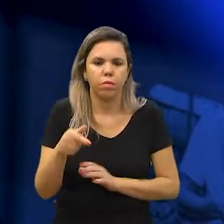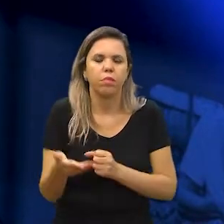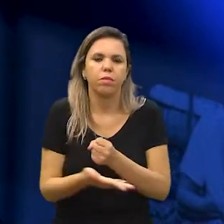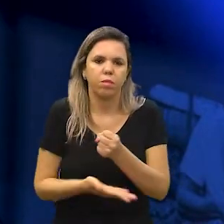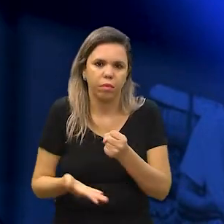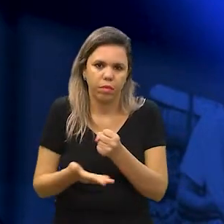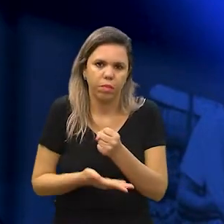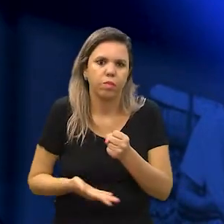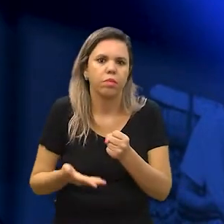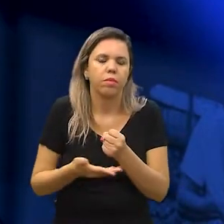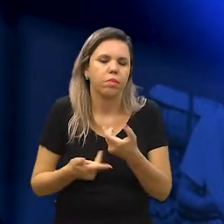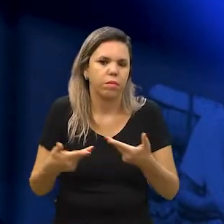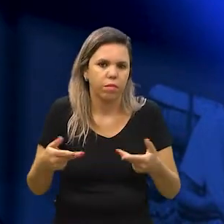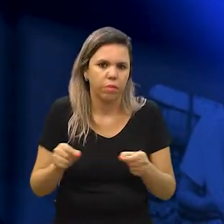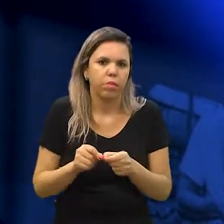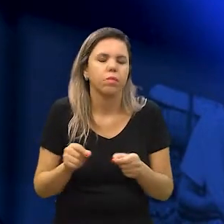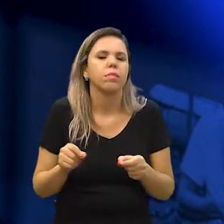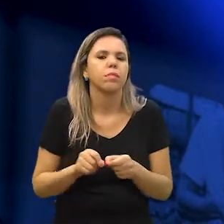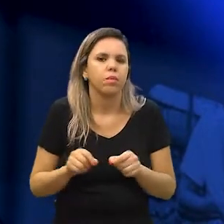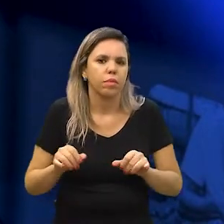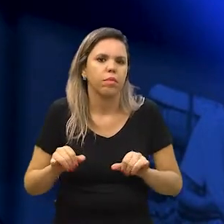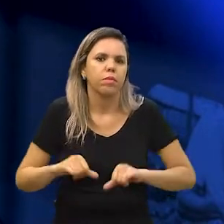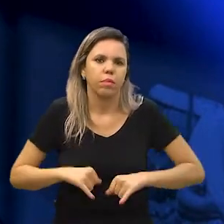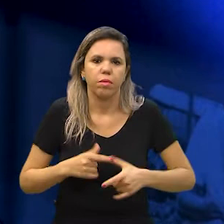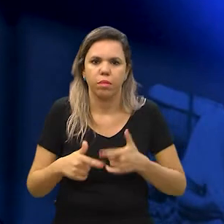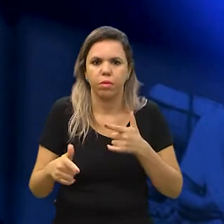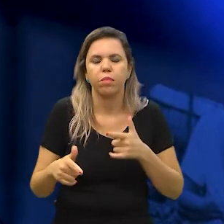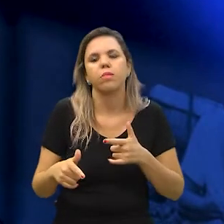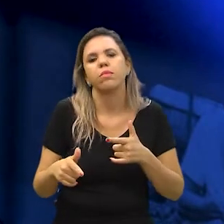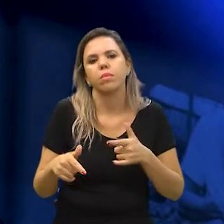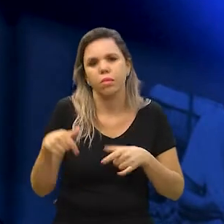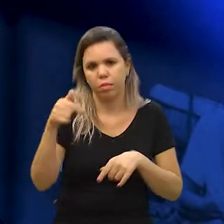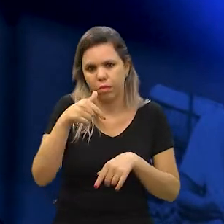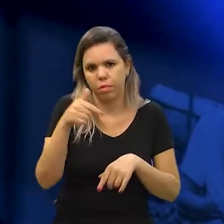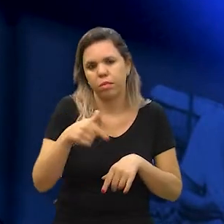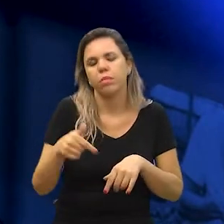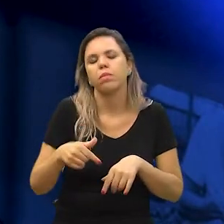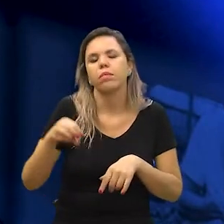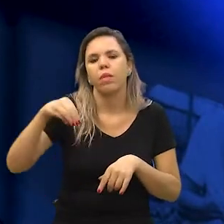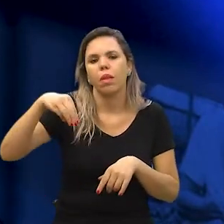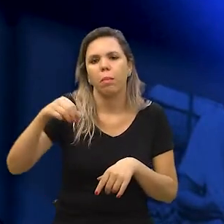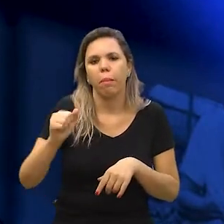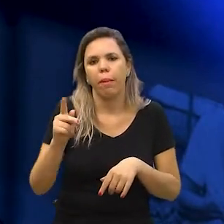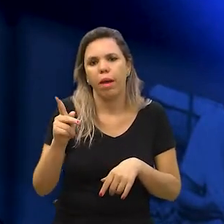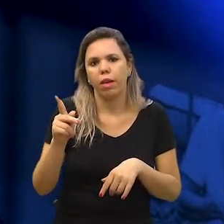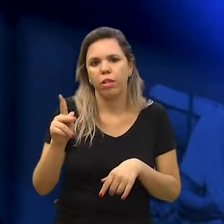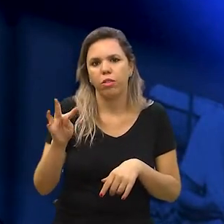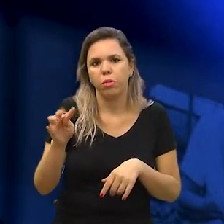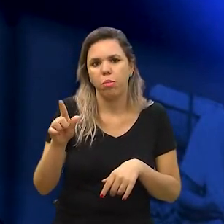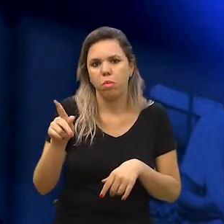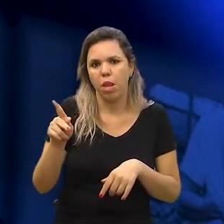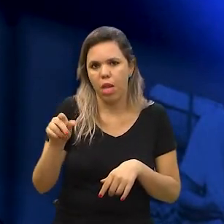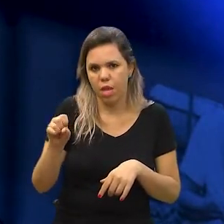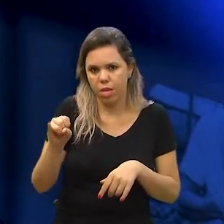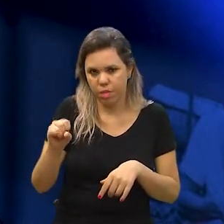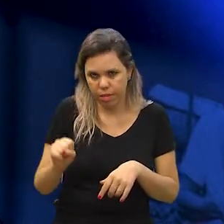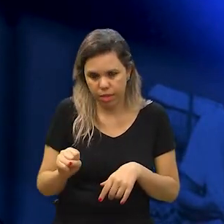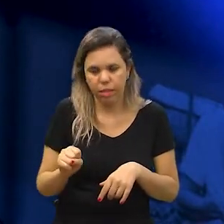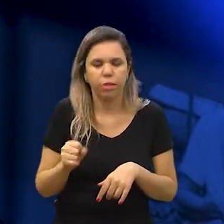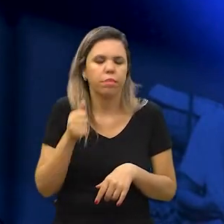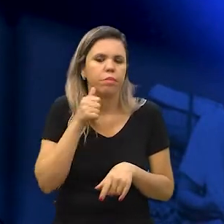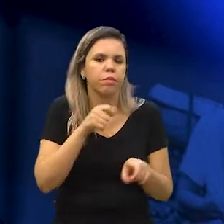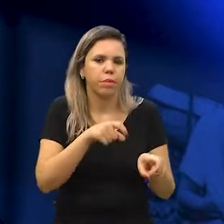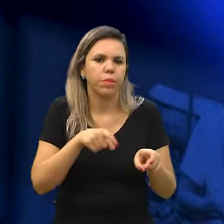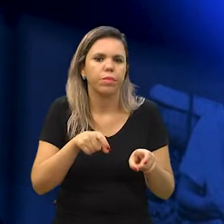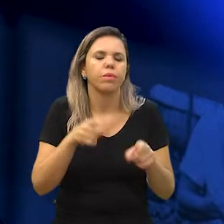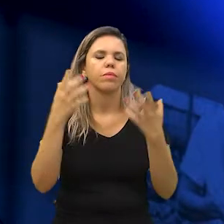baseada muito nessa demanda, nessa dor do mercado que surgiu o marketplace, tá? Porque você imagina a produtora rural, ou